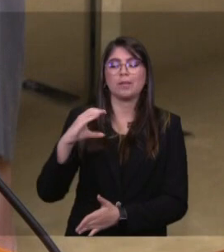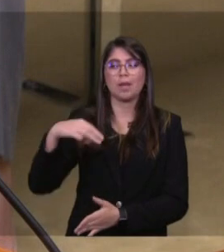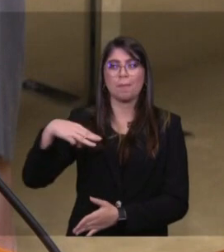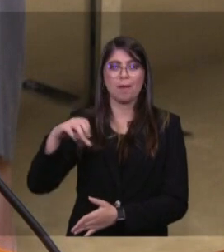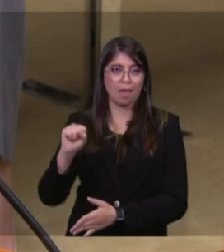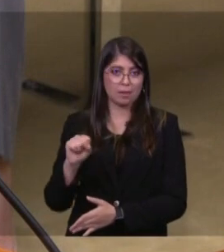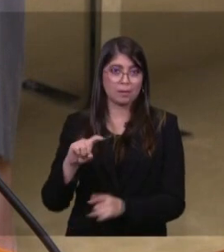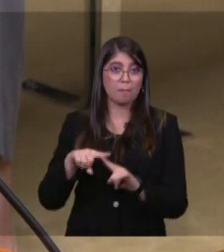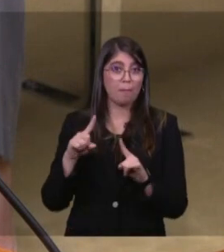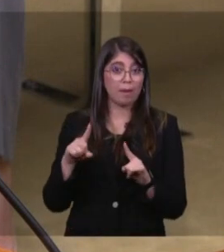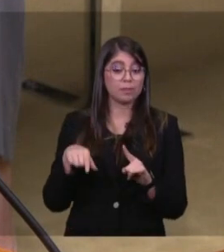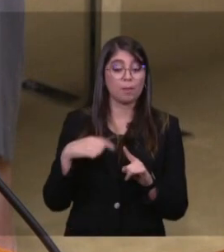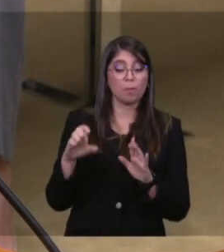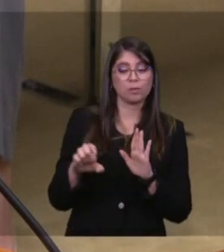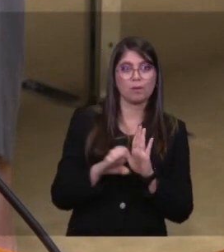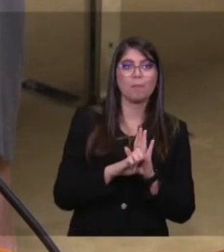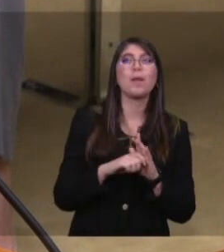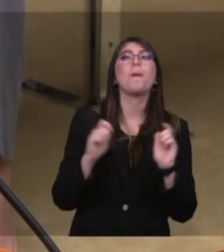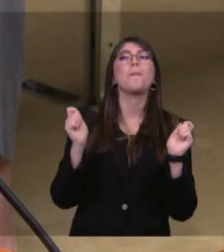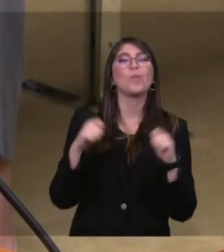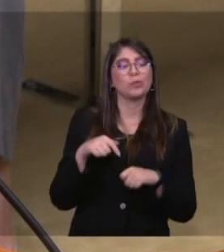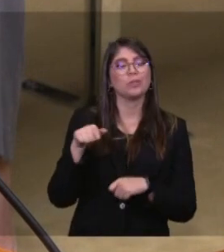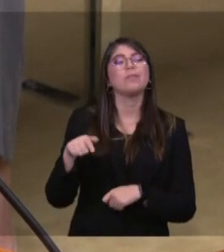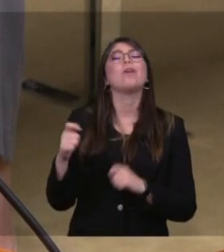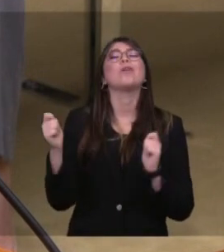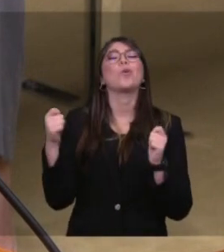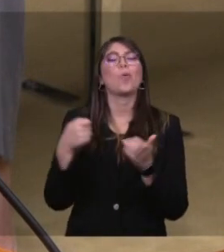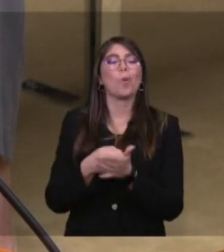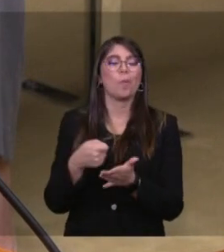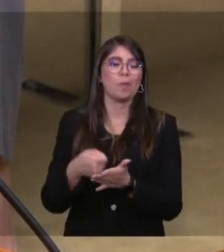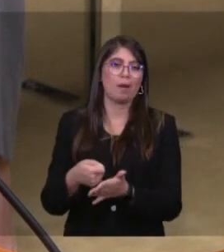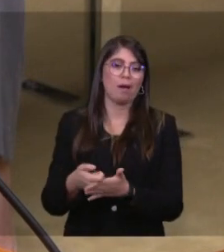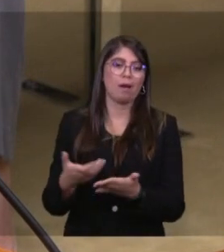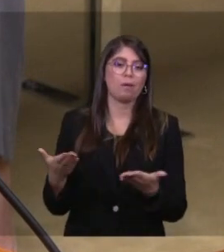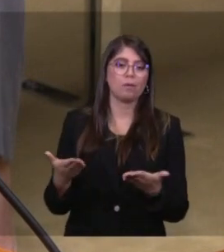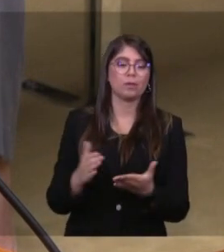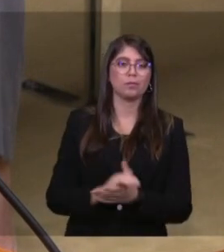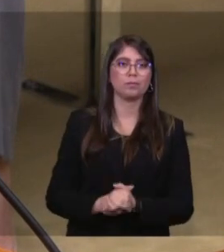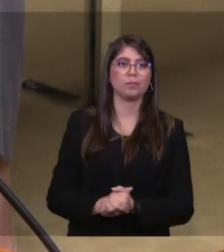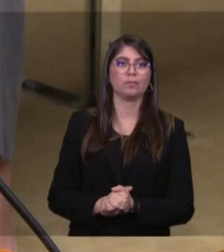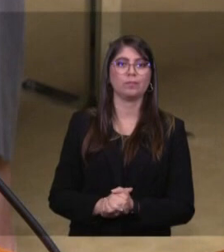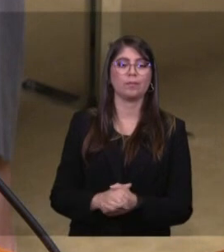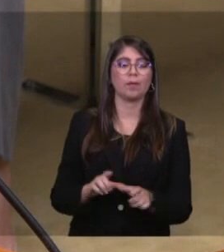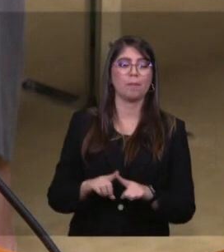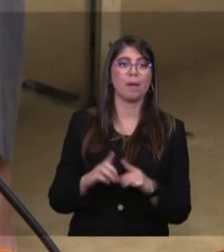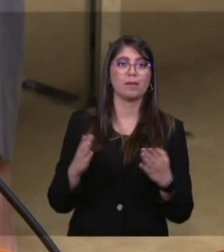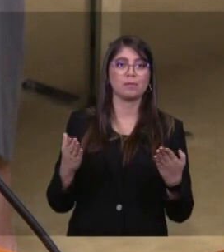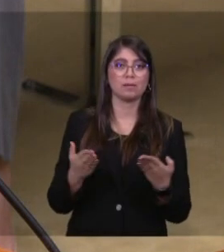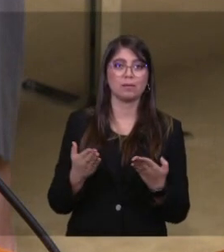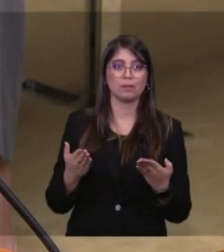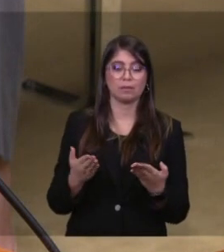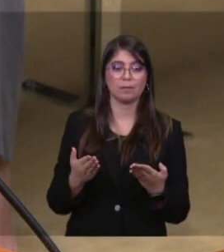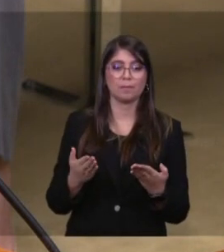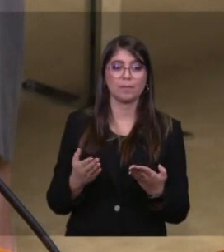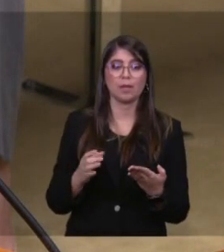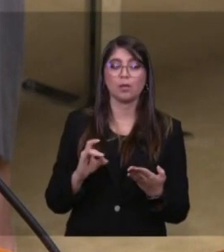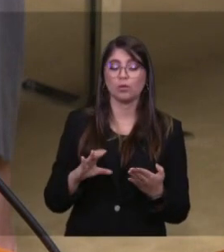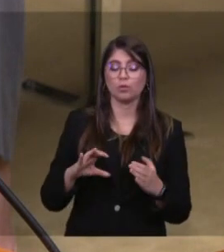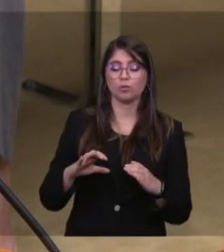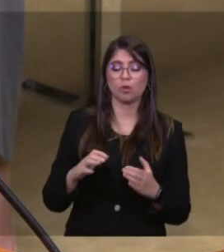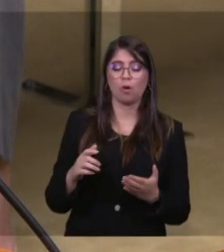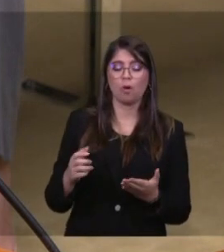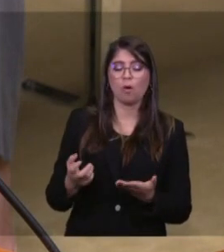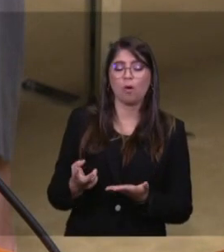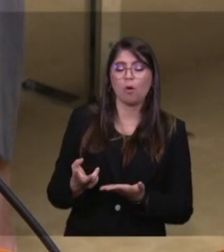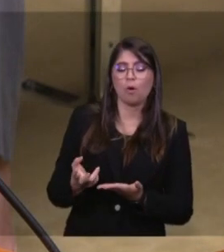com o advento da emenda constitucional, passou a ser competente para instituir essa cobrança. Nesse caso, se se tratasse de mera divisão de